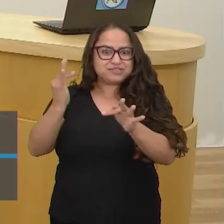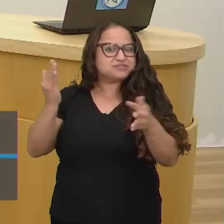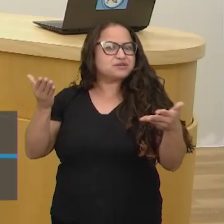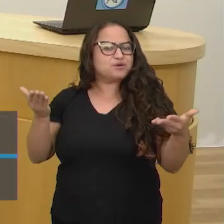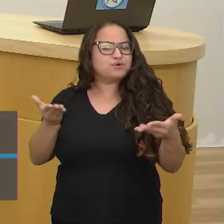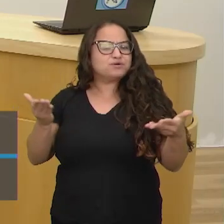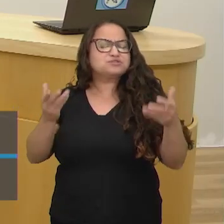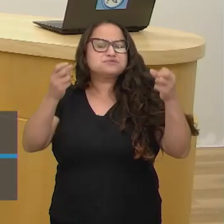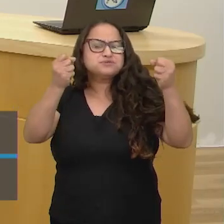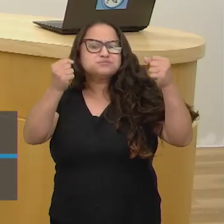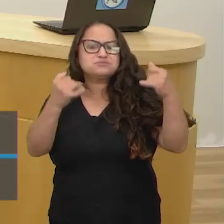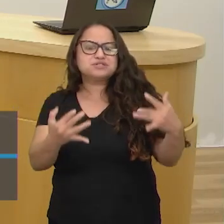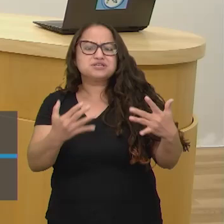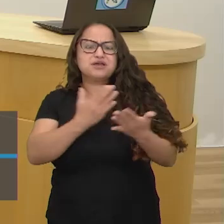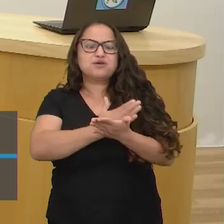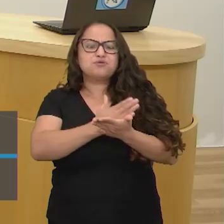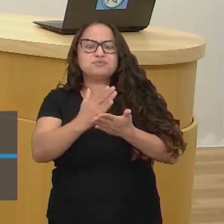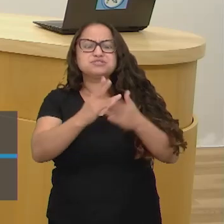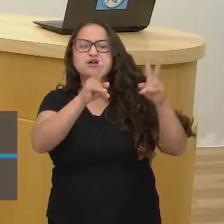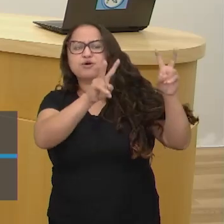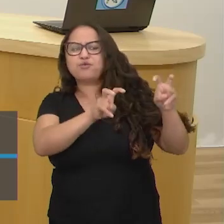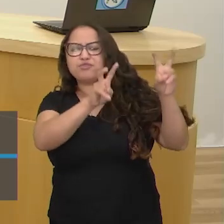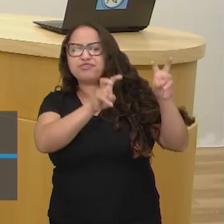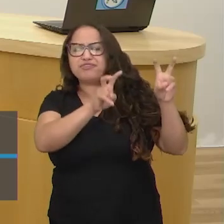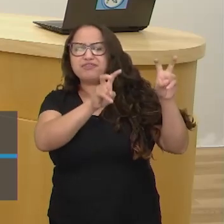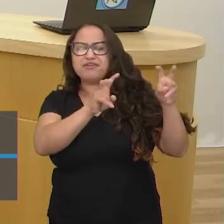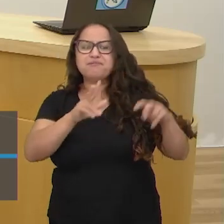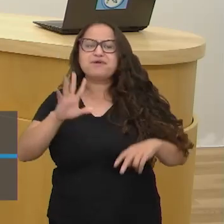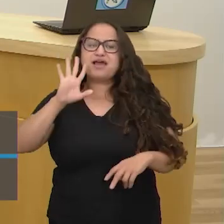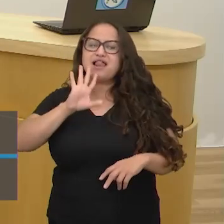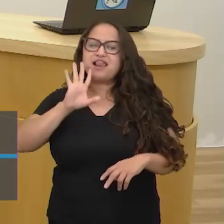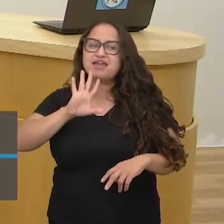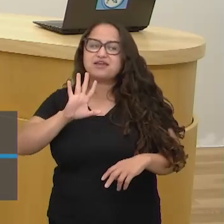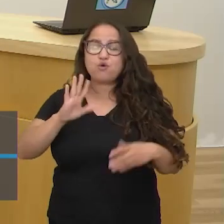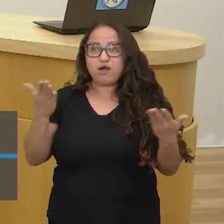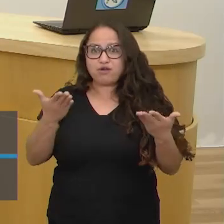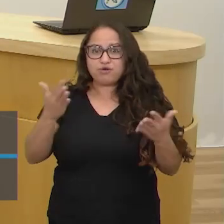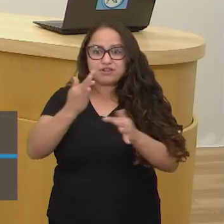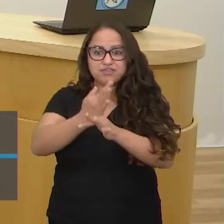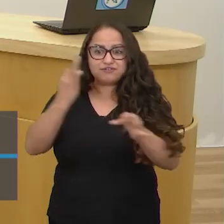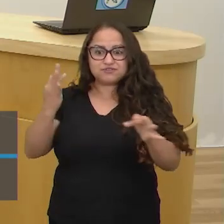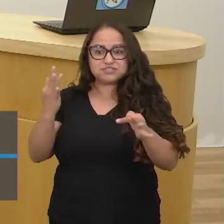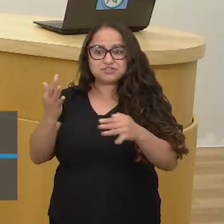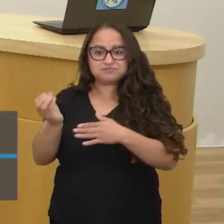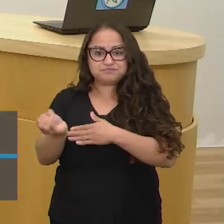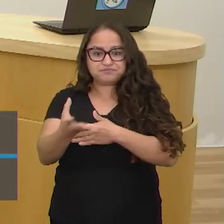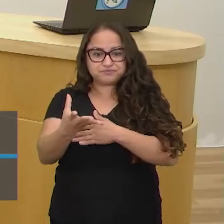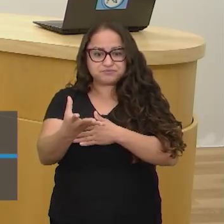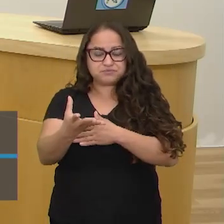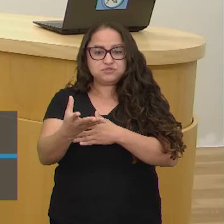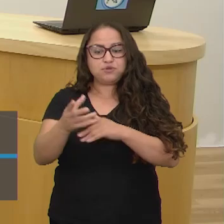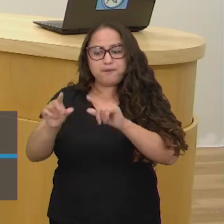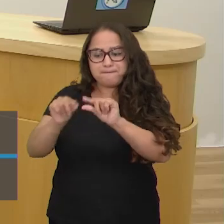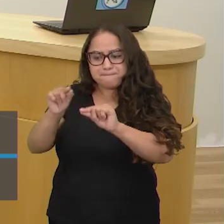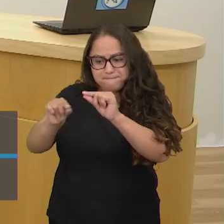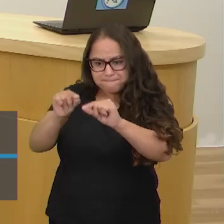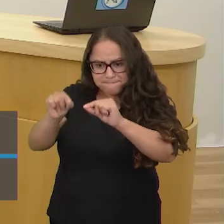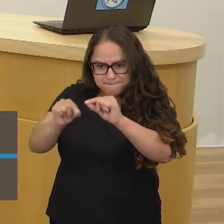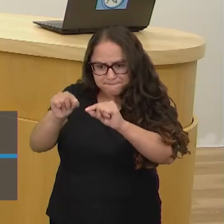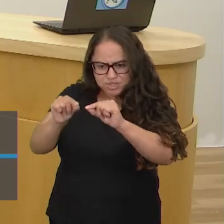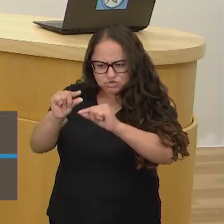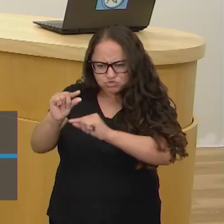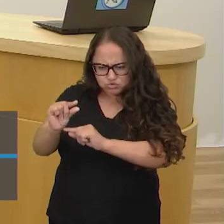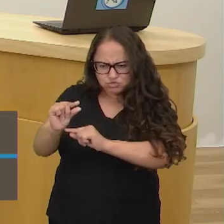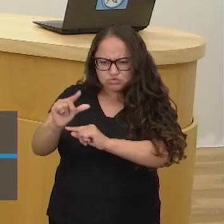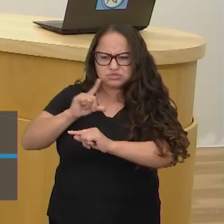vamos iniciar um tema muito legal da física moderna, chamado física de partículas.